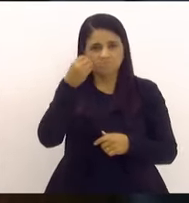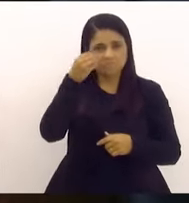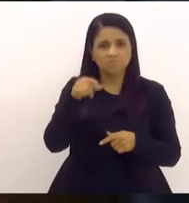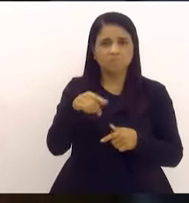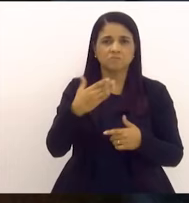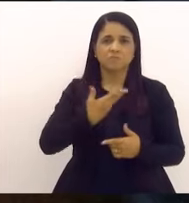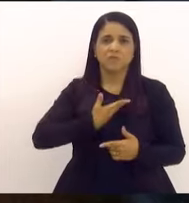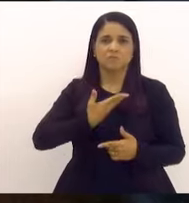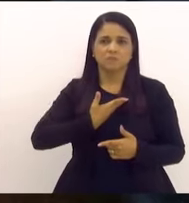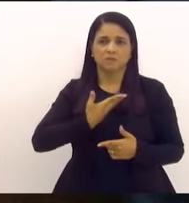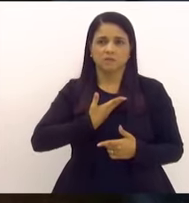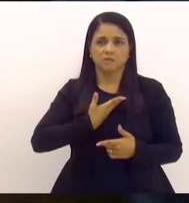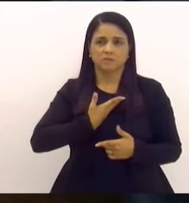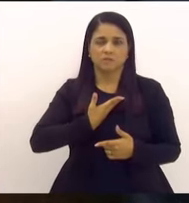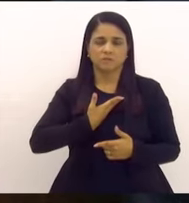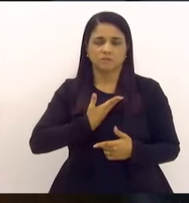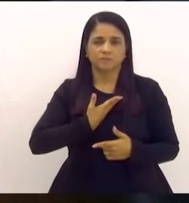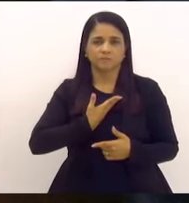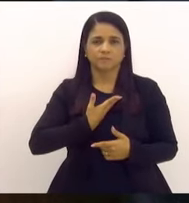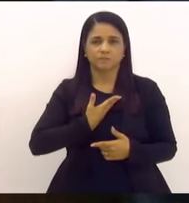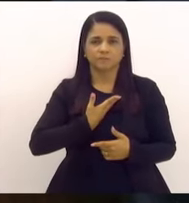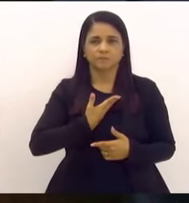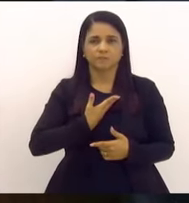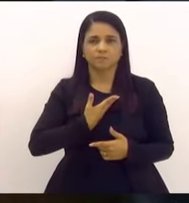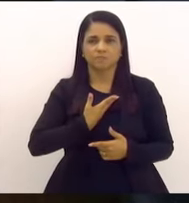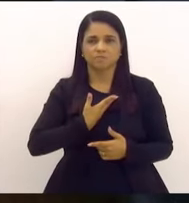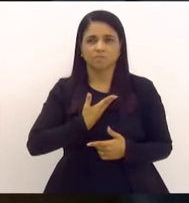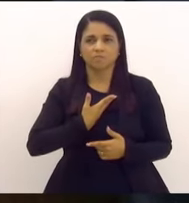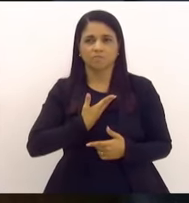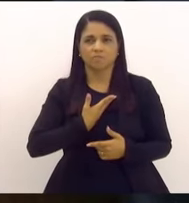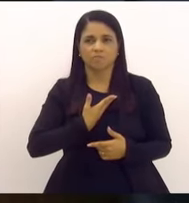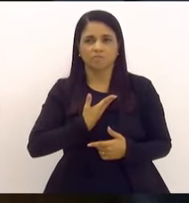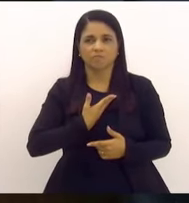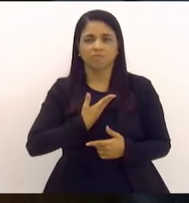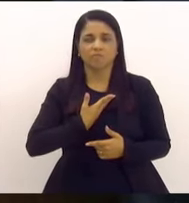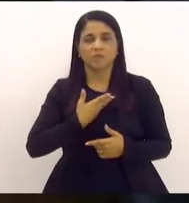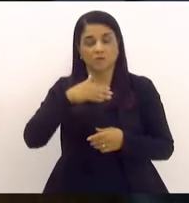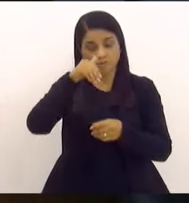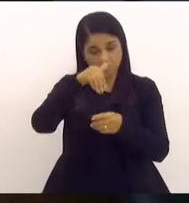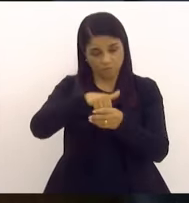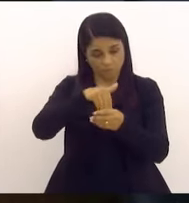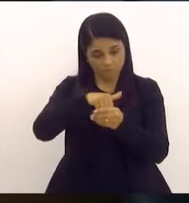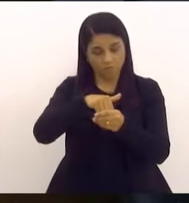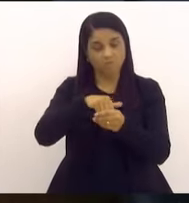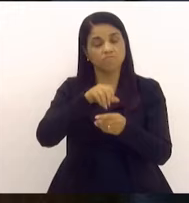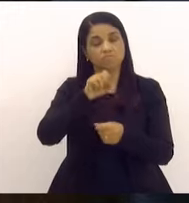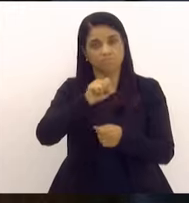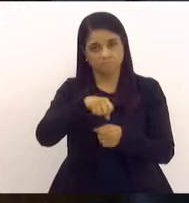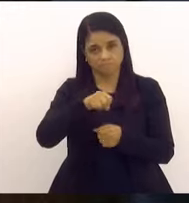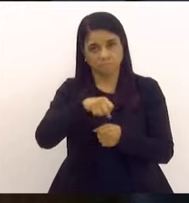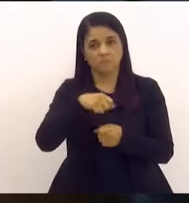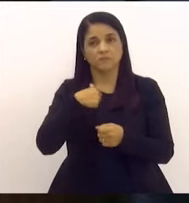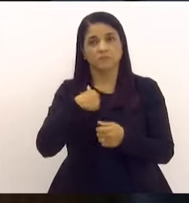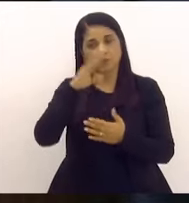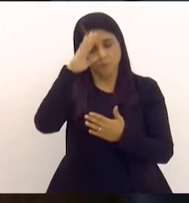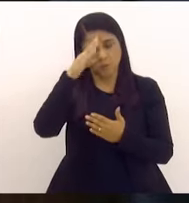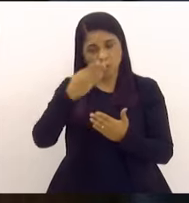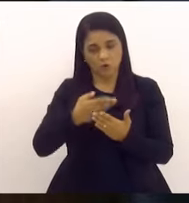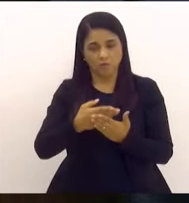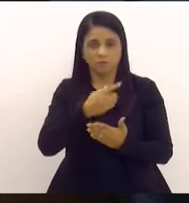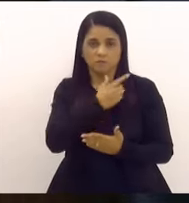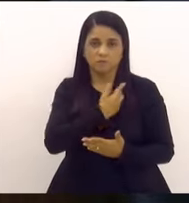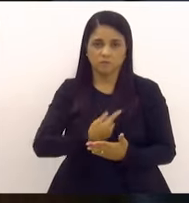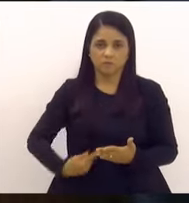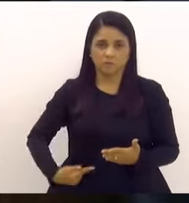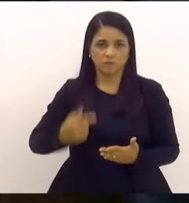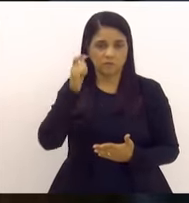minha amizade com o delegado. Eu dou a minha declaração de voto favorável pela minha confiança no governador Cláudio